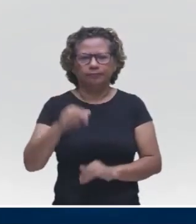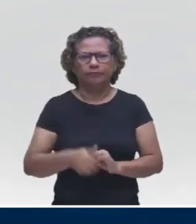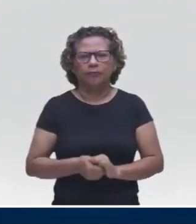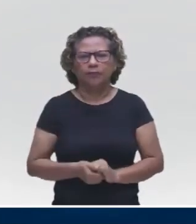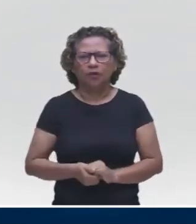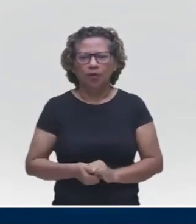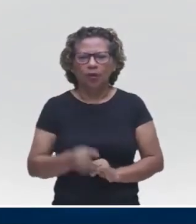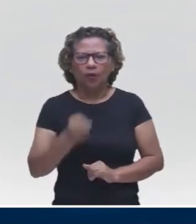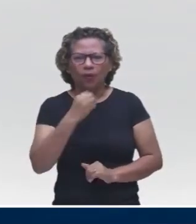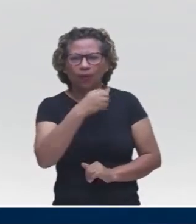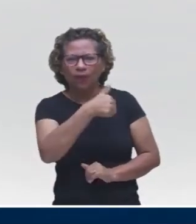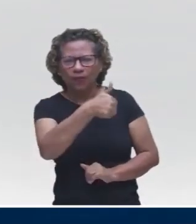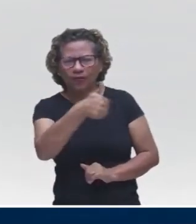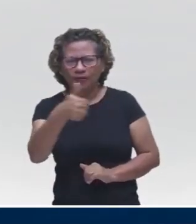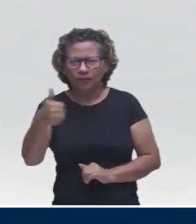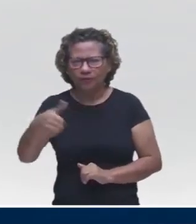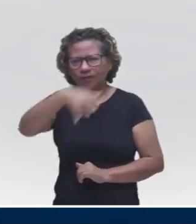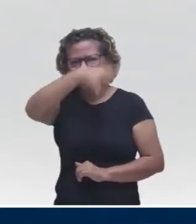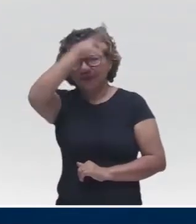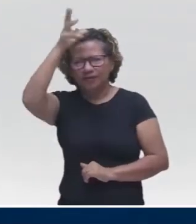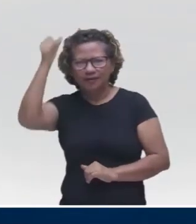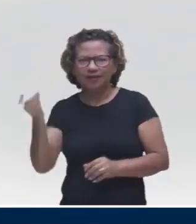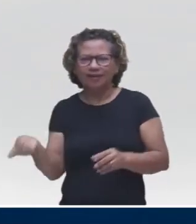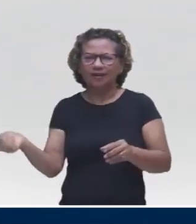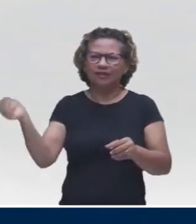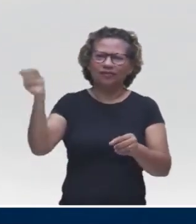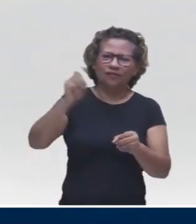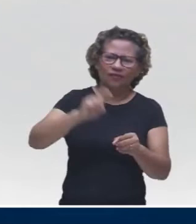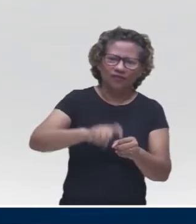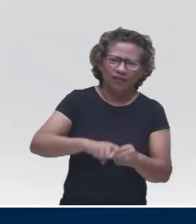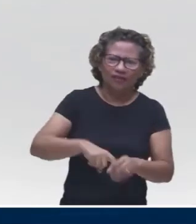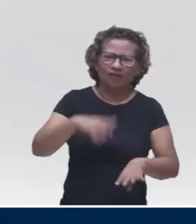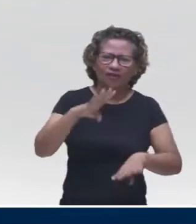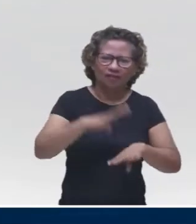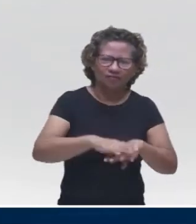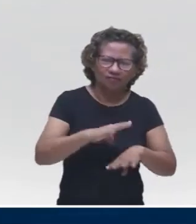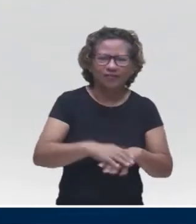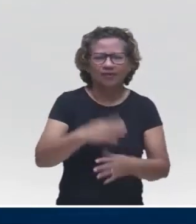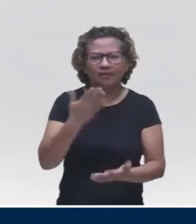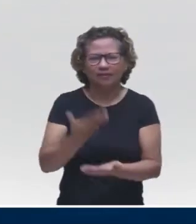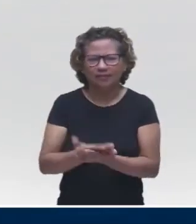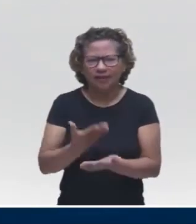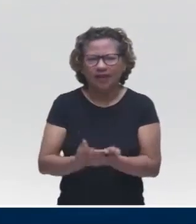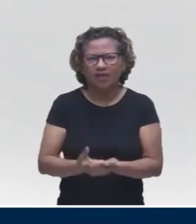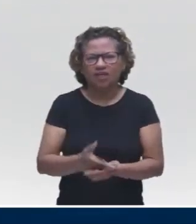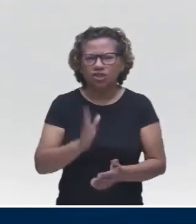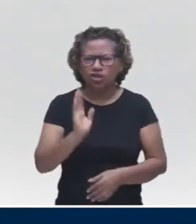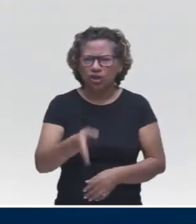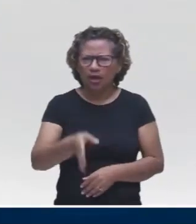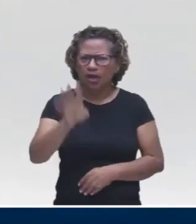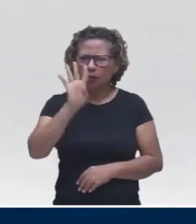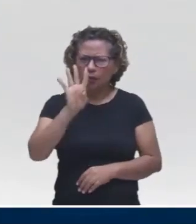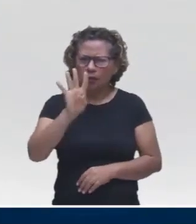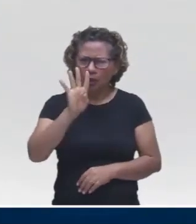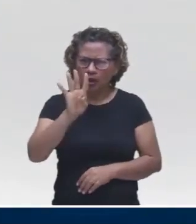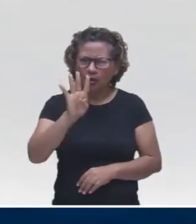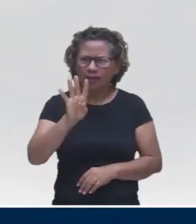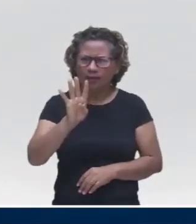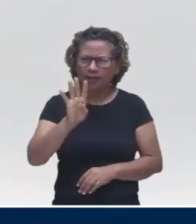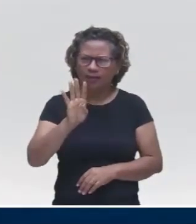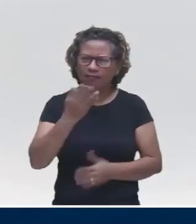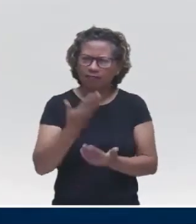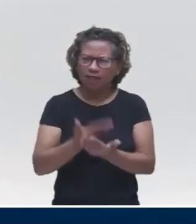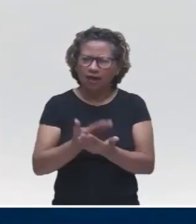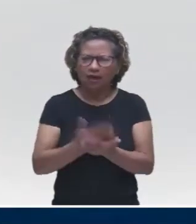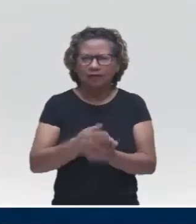Olá, Amazonas! Estamos de volta para mais uma aula de matemática, mais precisamente a quarta aula da primeira unidade. Lembrando-vos